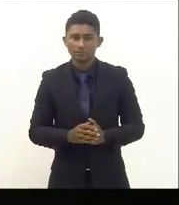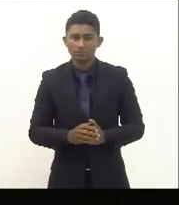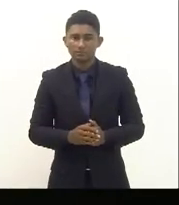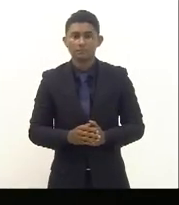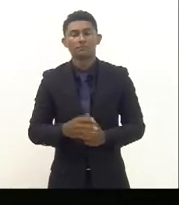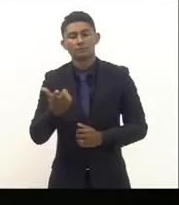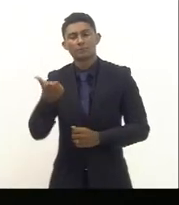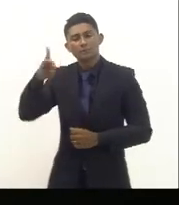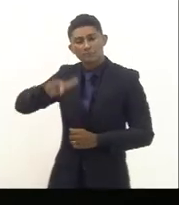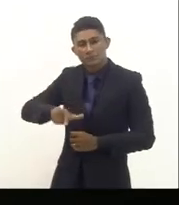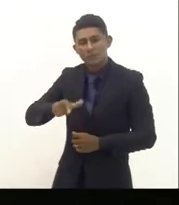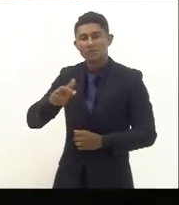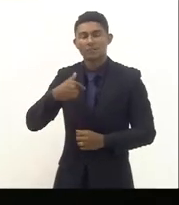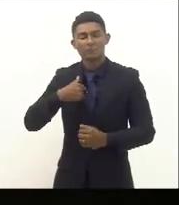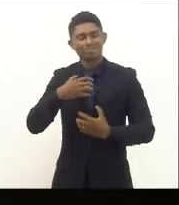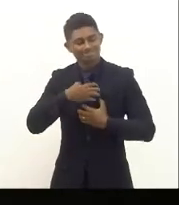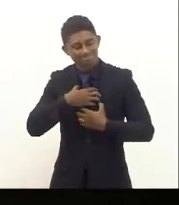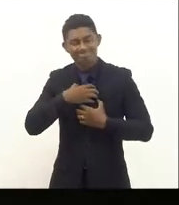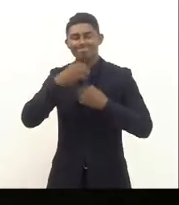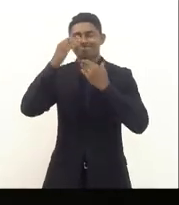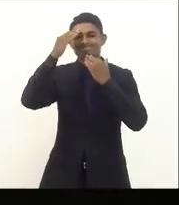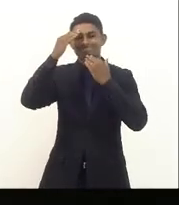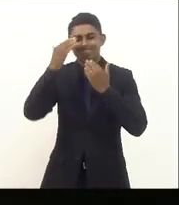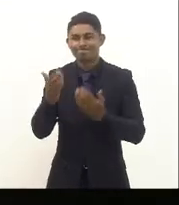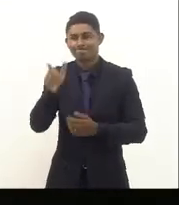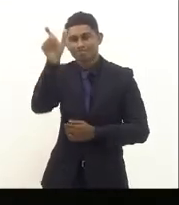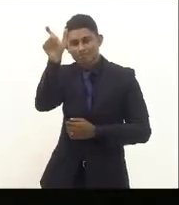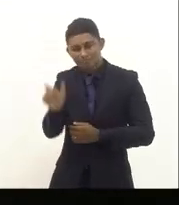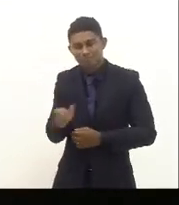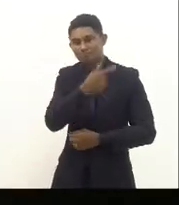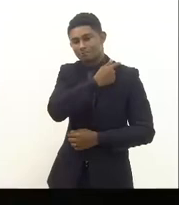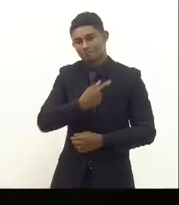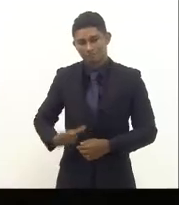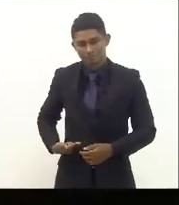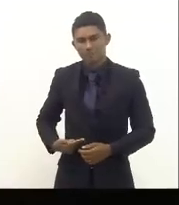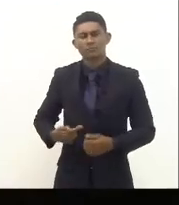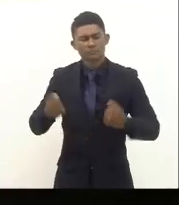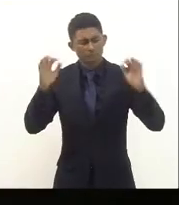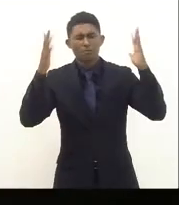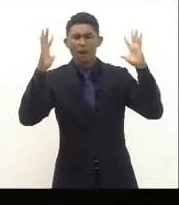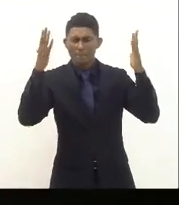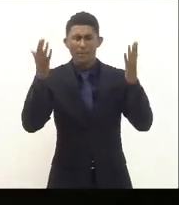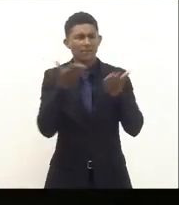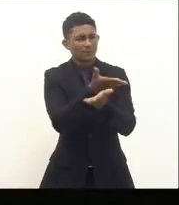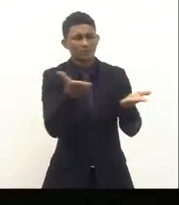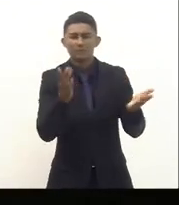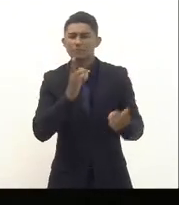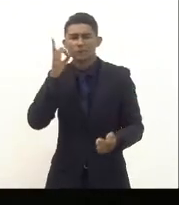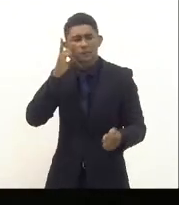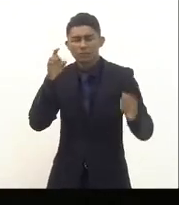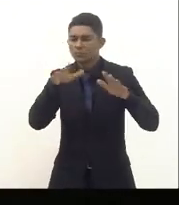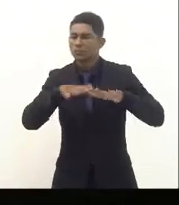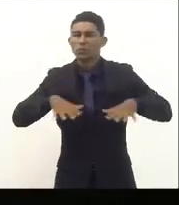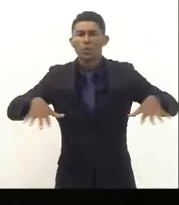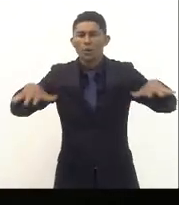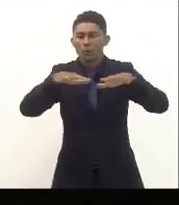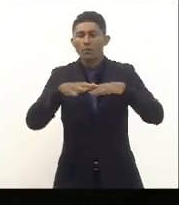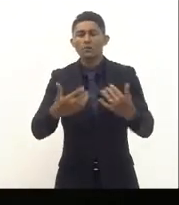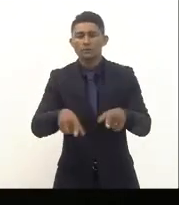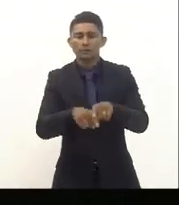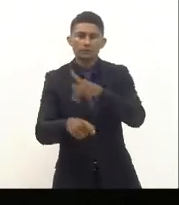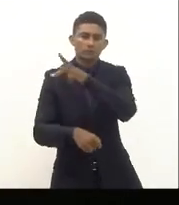mais uma vez a minha gratidão ao Governador pelos Castro Parabéns a todos os deputados desta casa